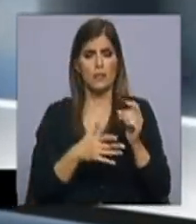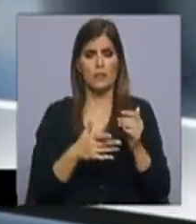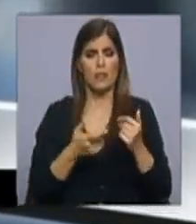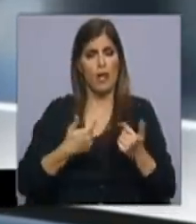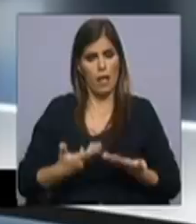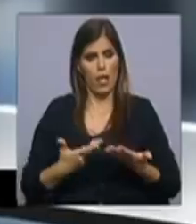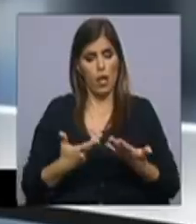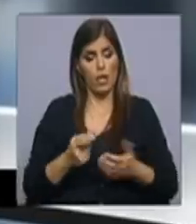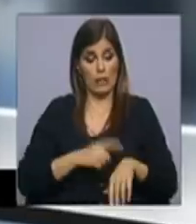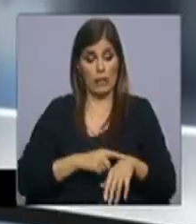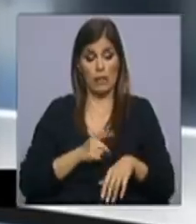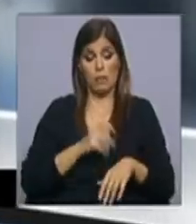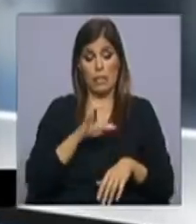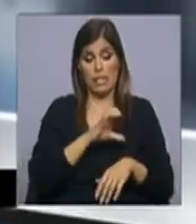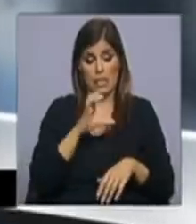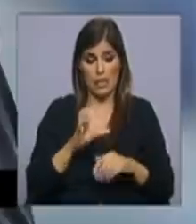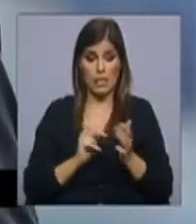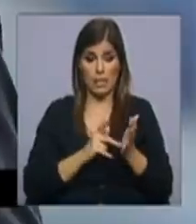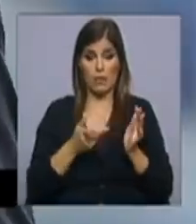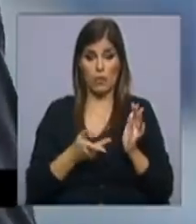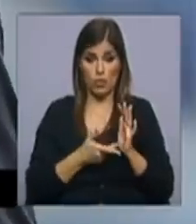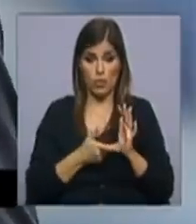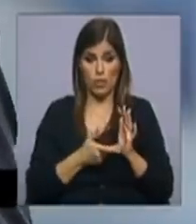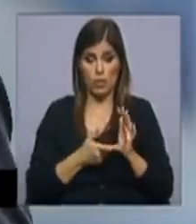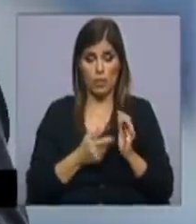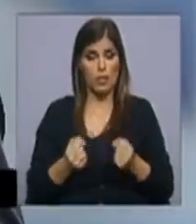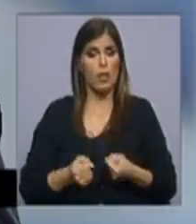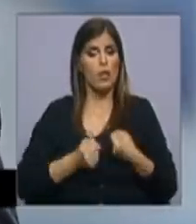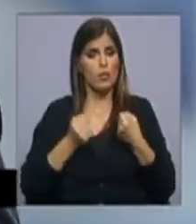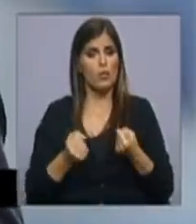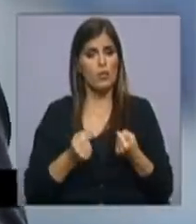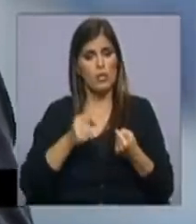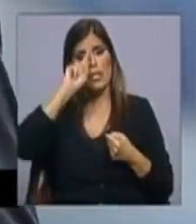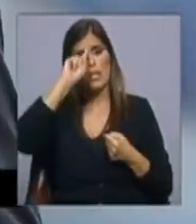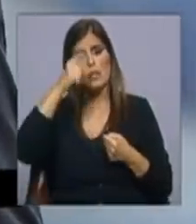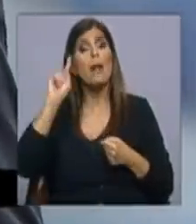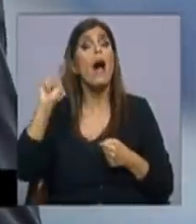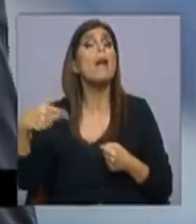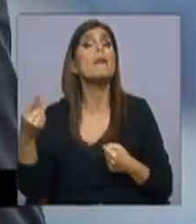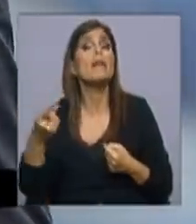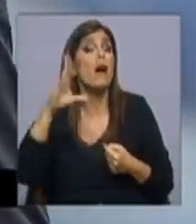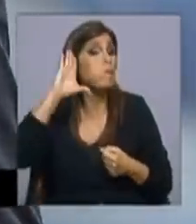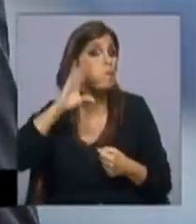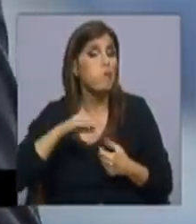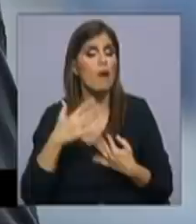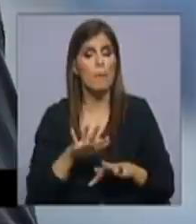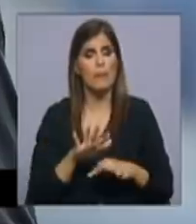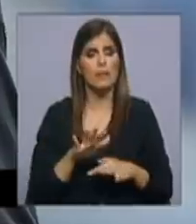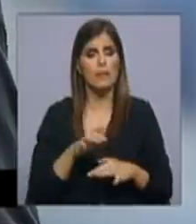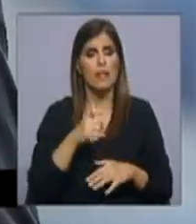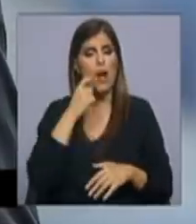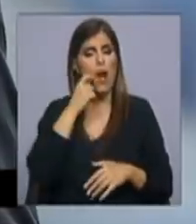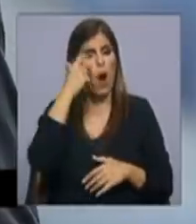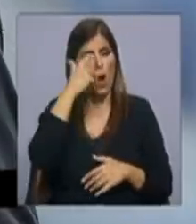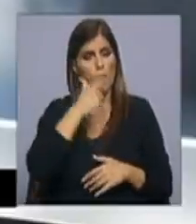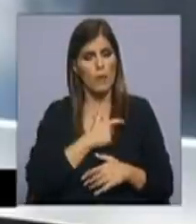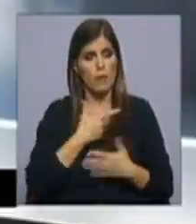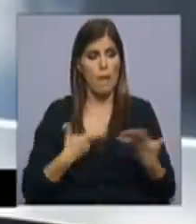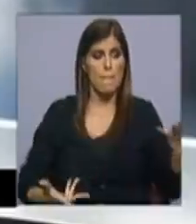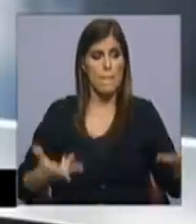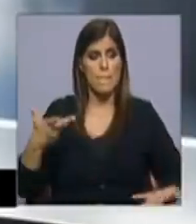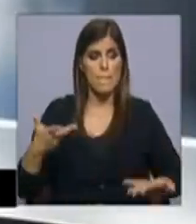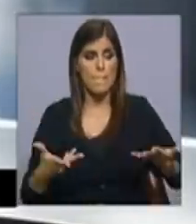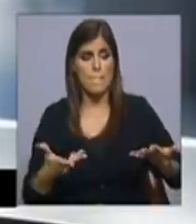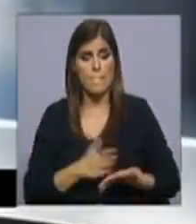da ciência, da tecnologia e não se consiga sequer adivinhar esse amanhã. A humanidade está de novo numa encruzilhada,